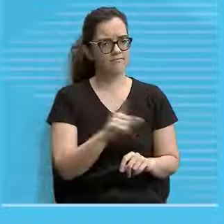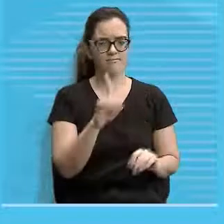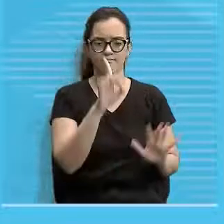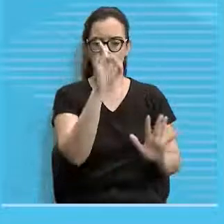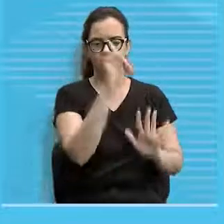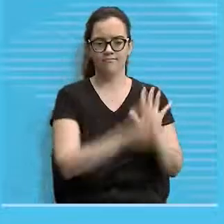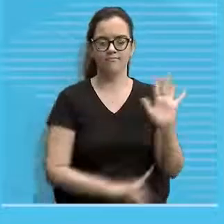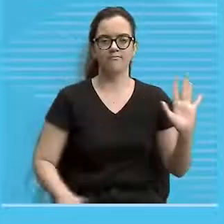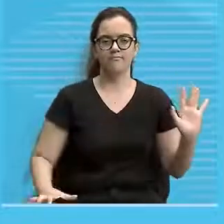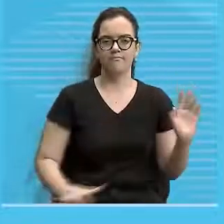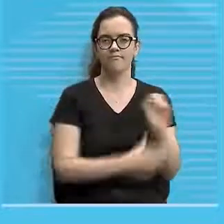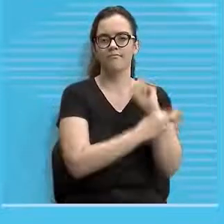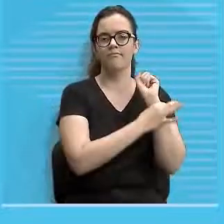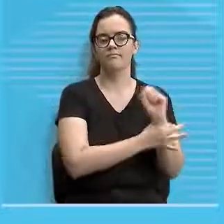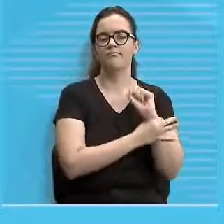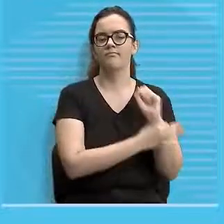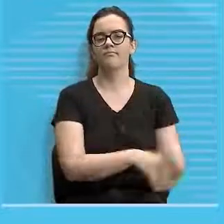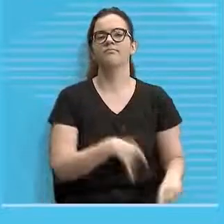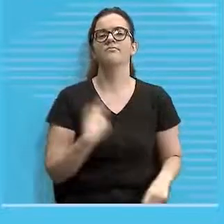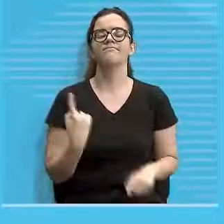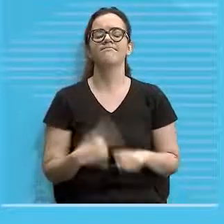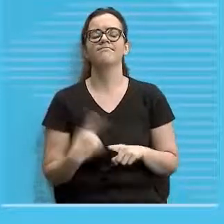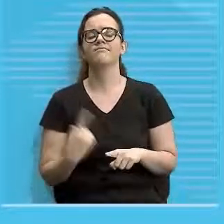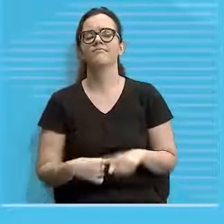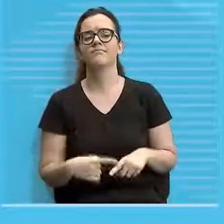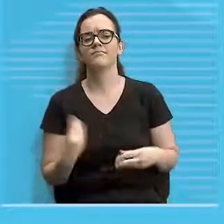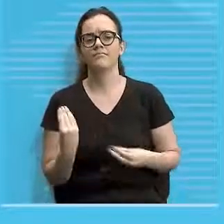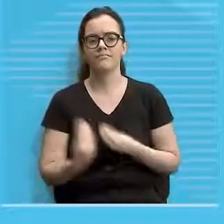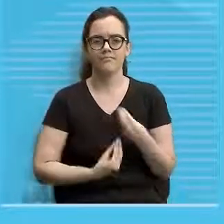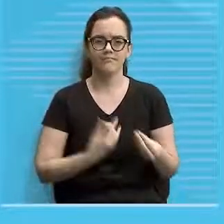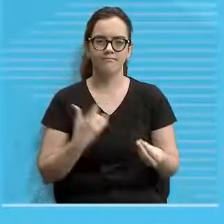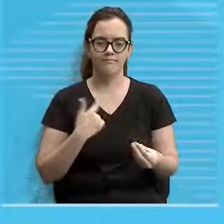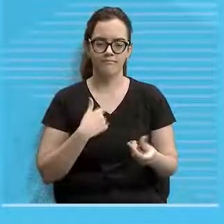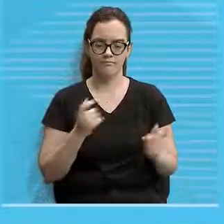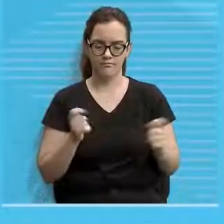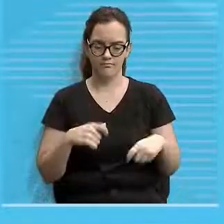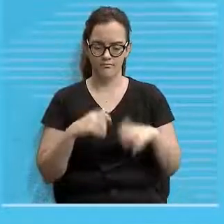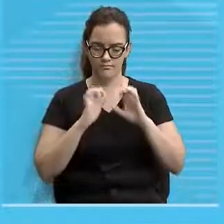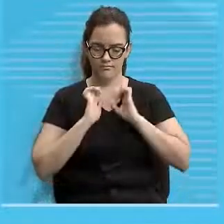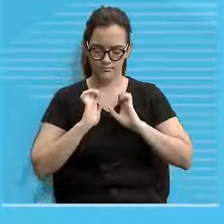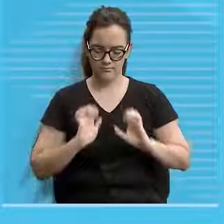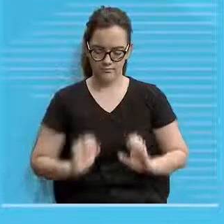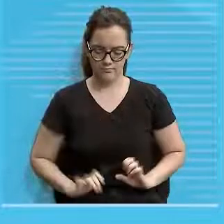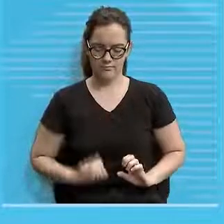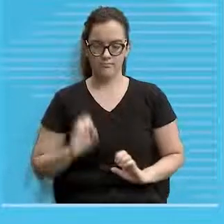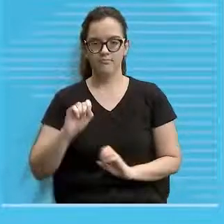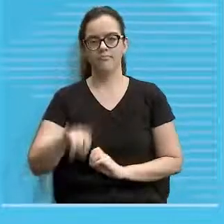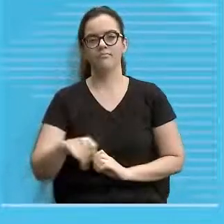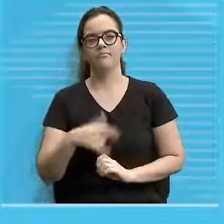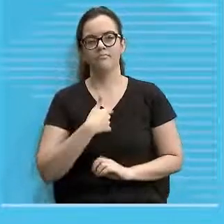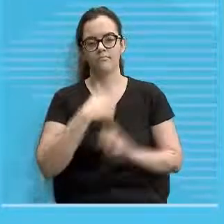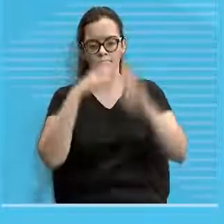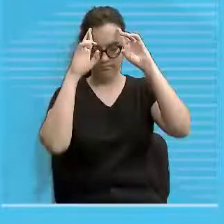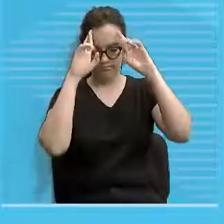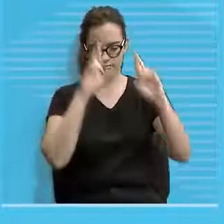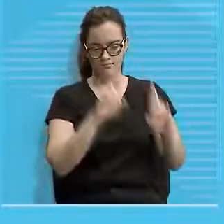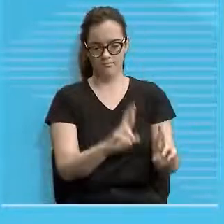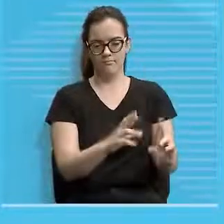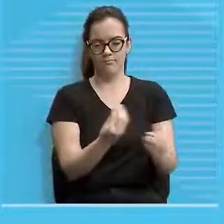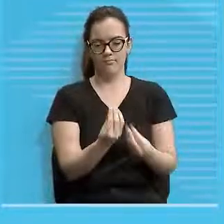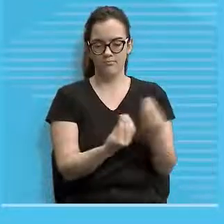invalidados, né? Então, de que forma que eu posso ser ética é justamente respeitando o